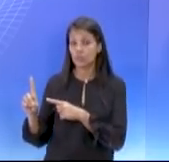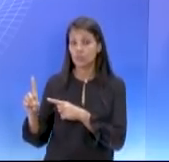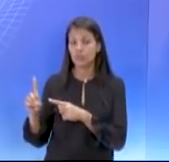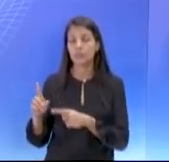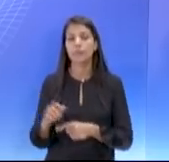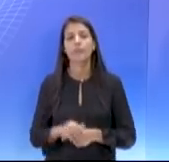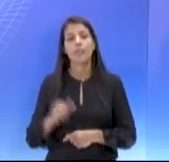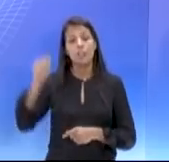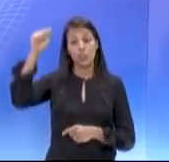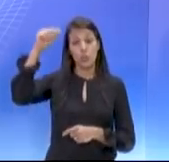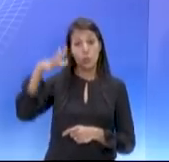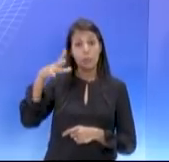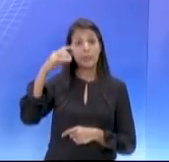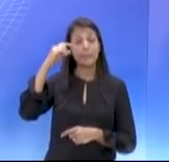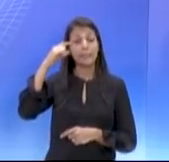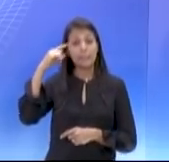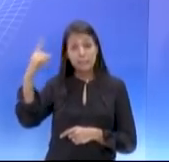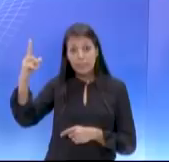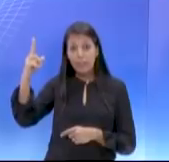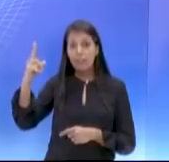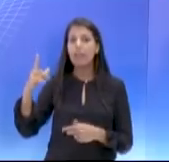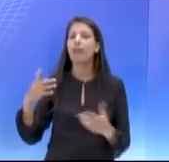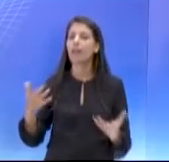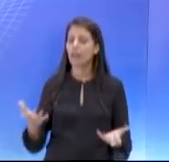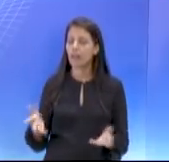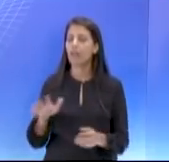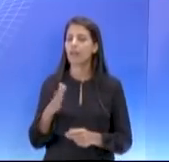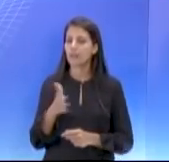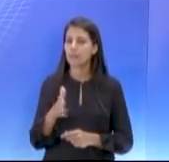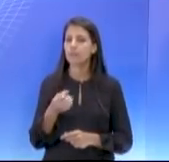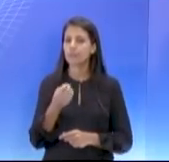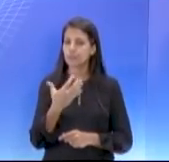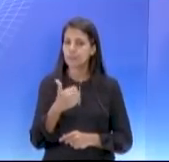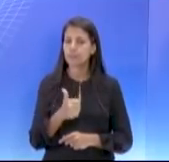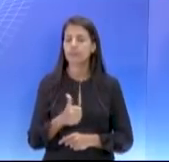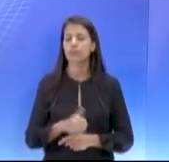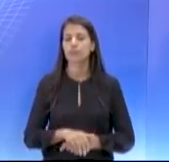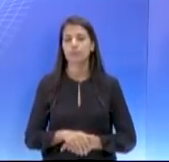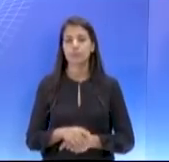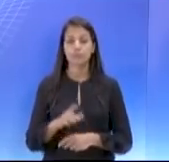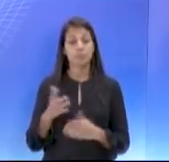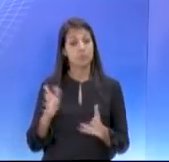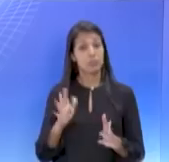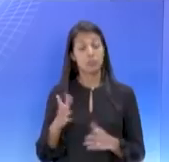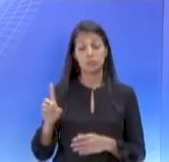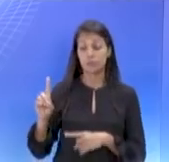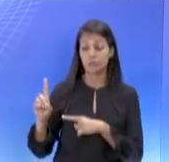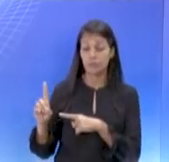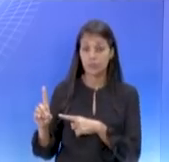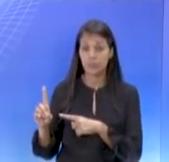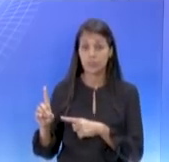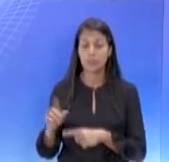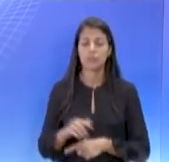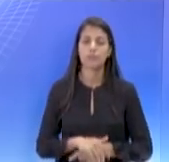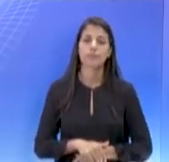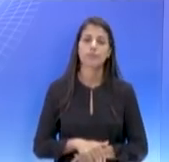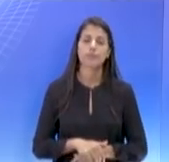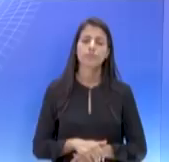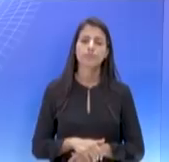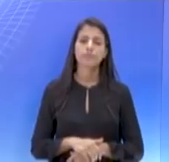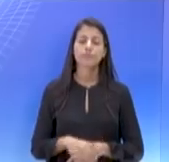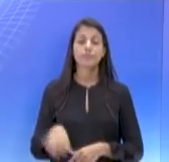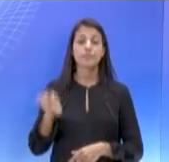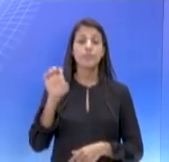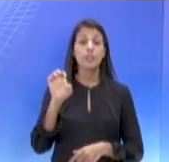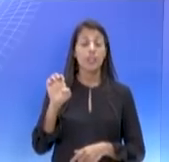iluminar, né, ideias, ciência. Vamos ver se a letra D pode ser uma das questões, uma questão correta, né? Letra